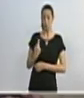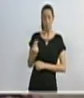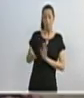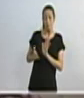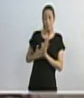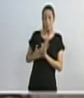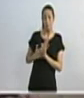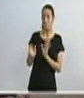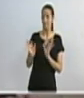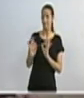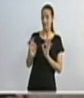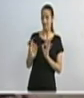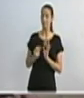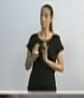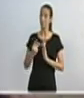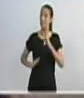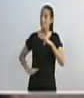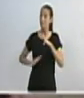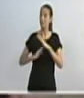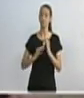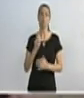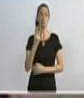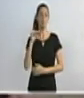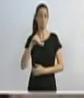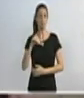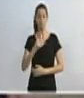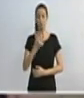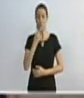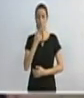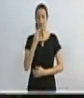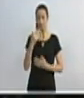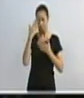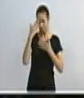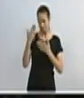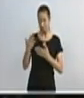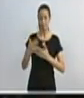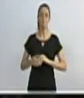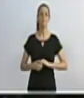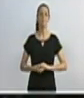um tempo limitado de até 3 minutos. Muito obrigado.